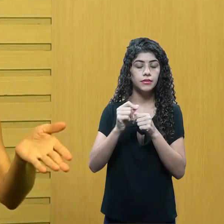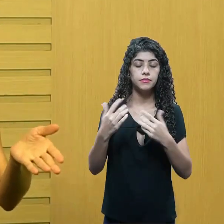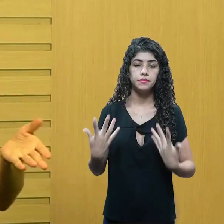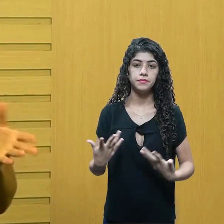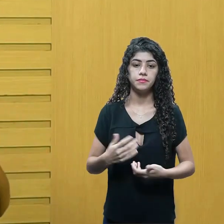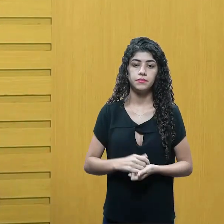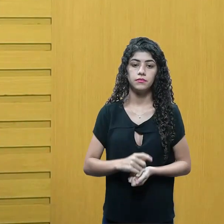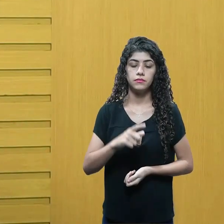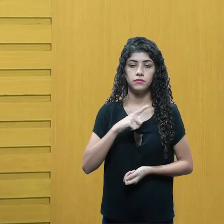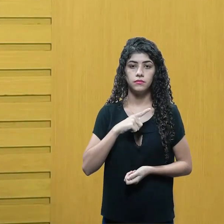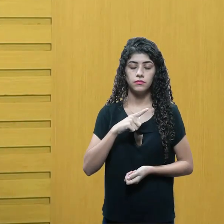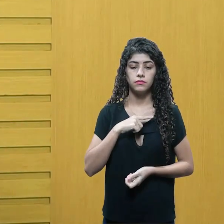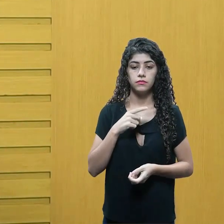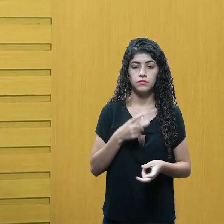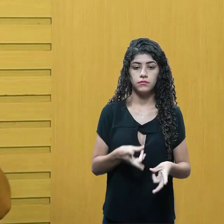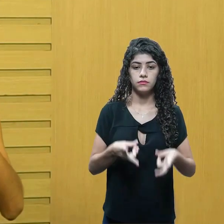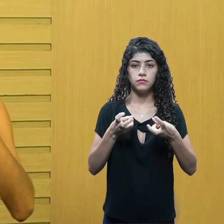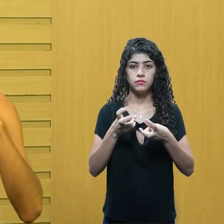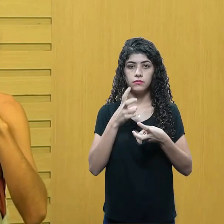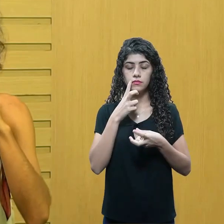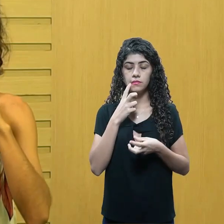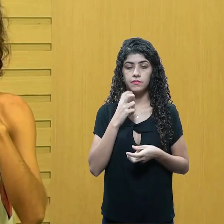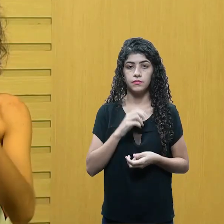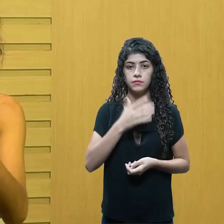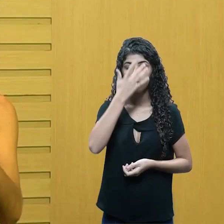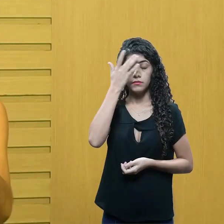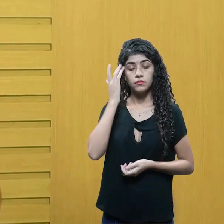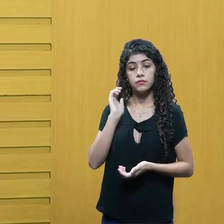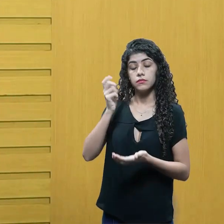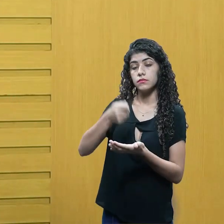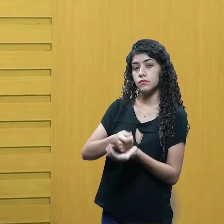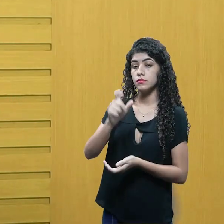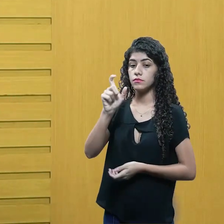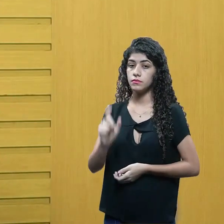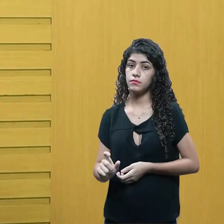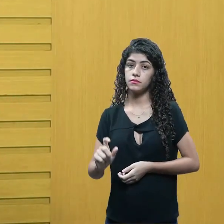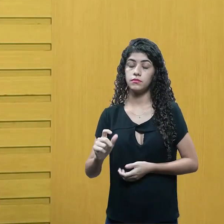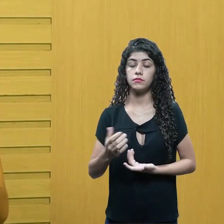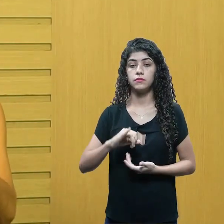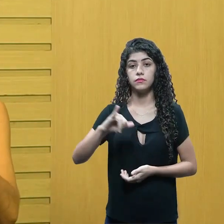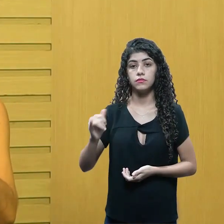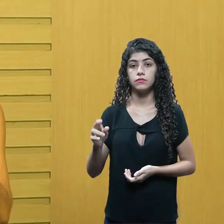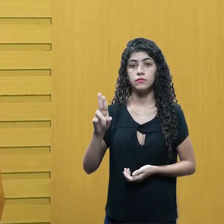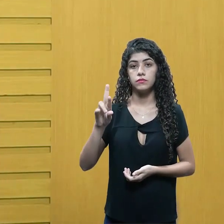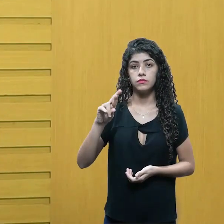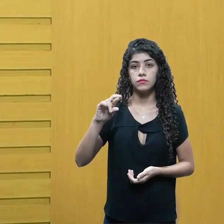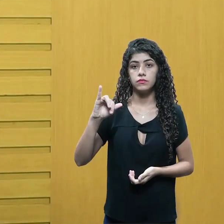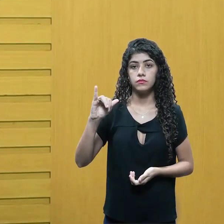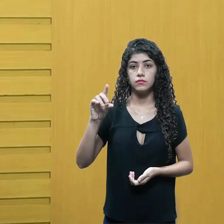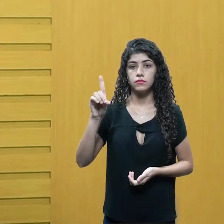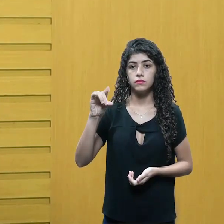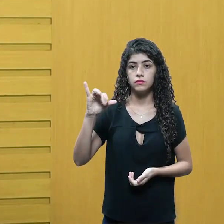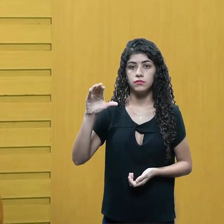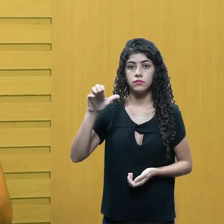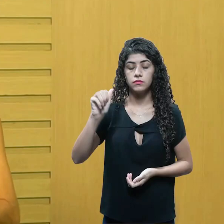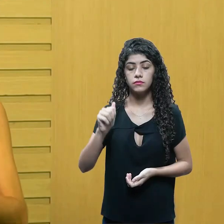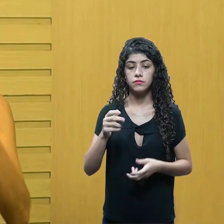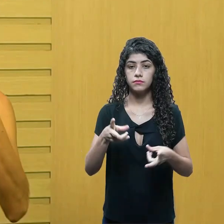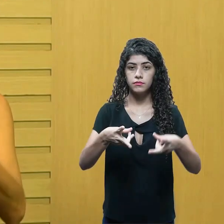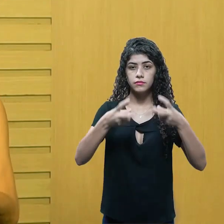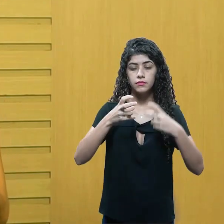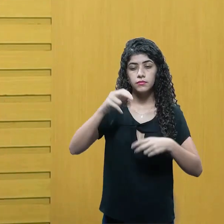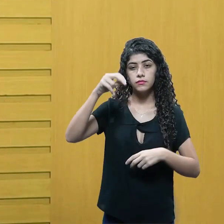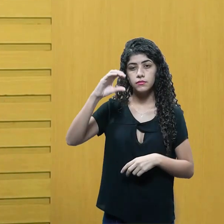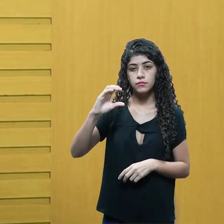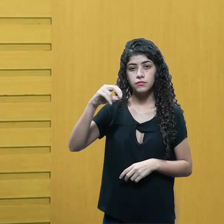quê. Então, ali a gente vai identificar se foi pago uma pessoa física, se foi pago uma pessoa jurídica, a gente vai identificar